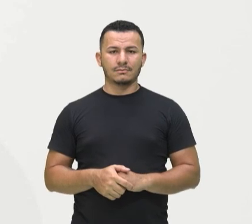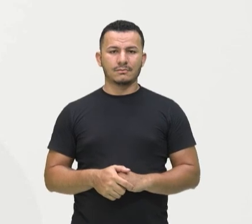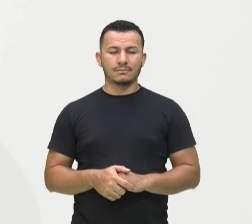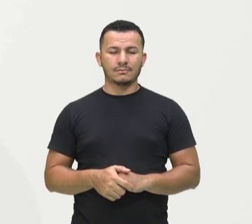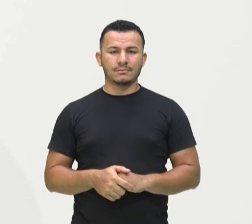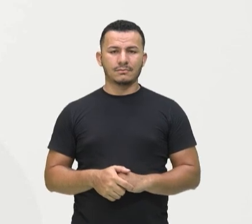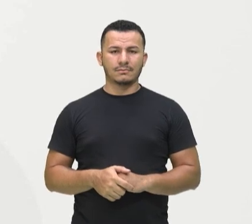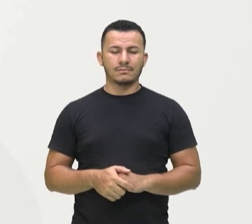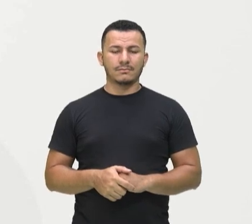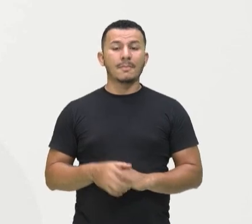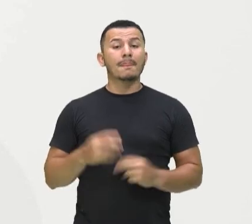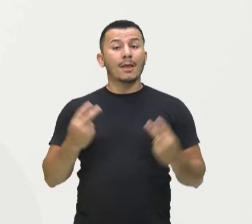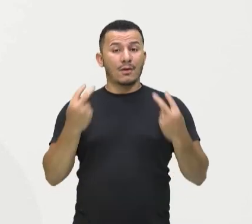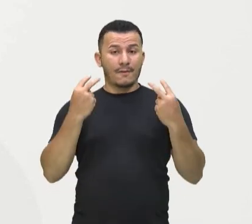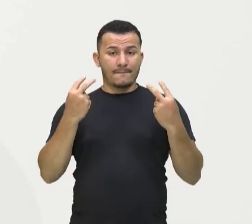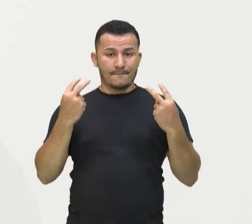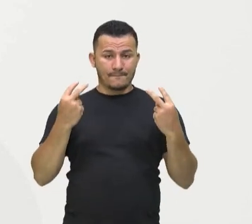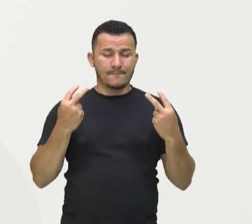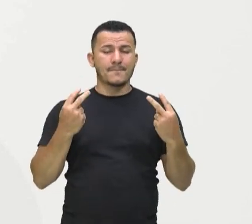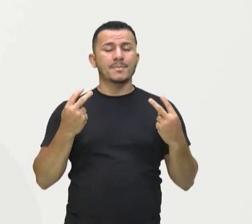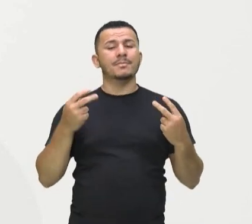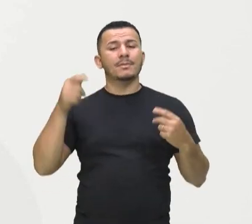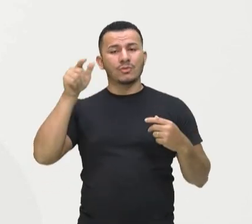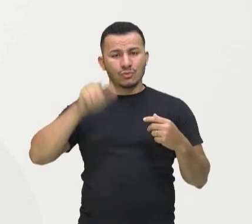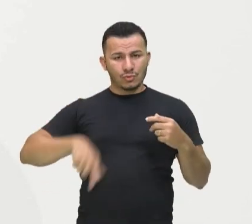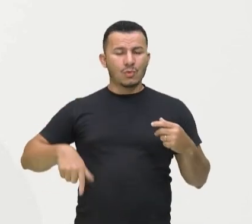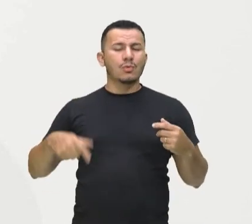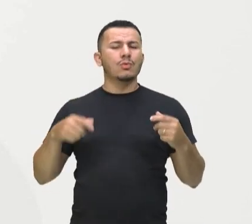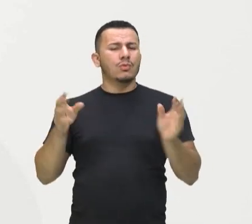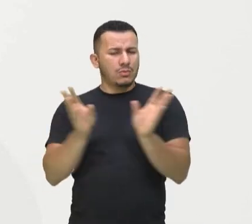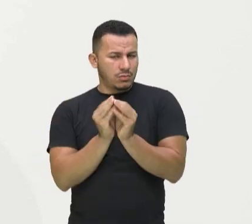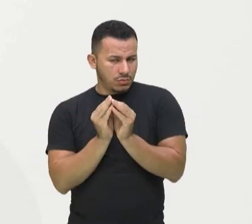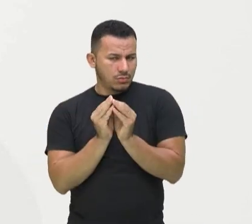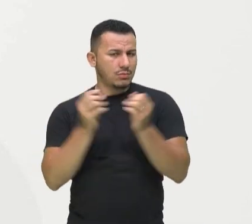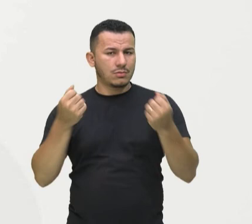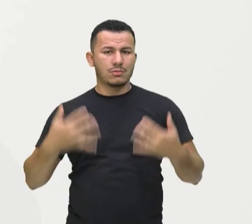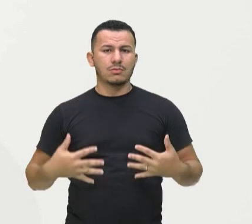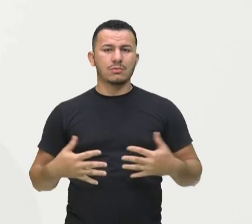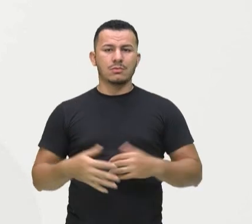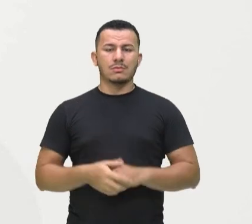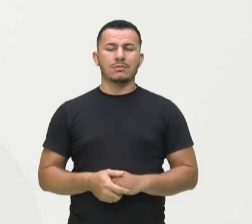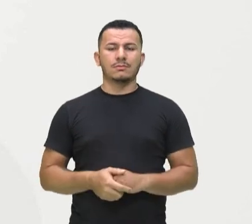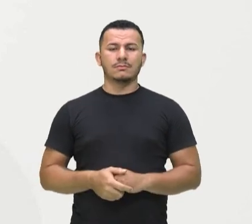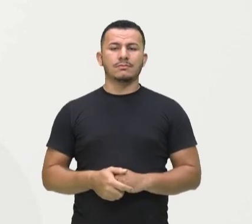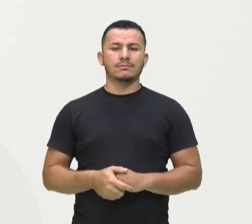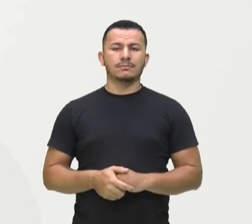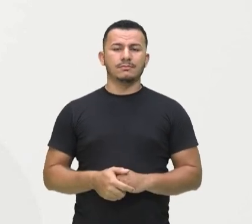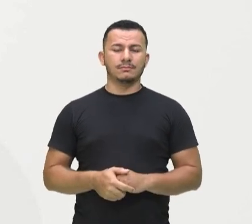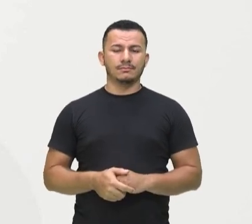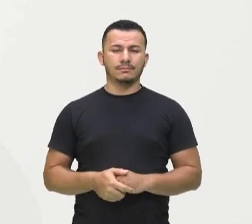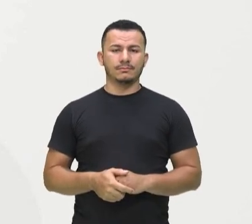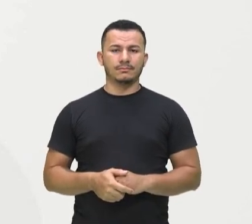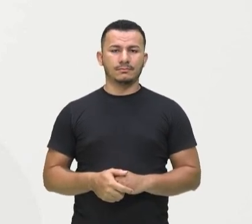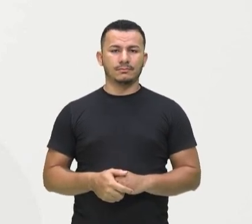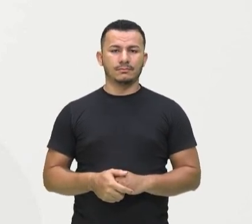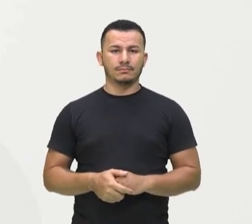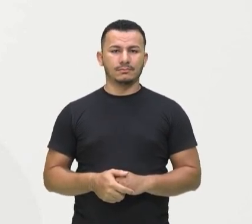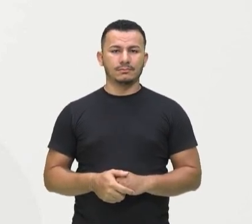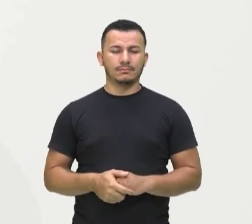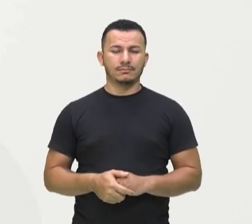olha aqui para o professor, para ficar bem sucinto aí a ideia da nossa aula de hoje. Olha